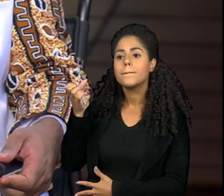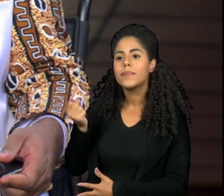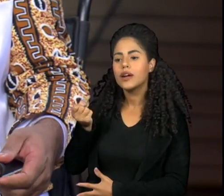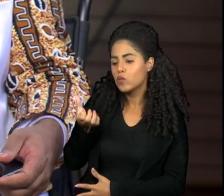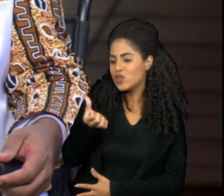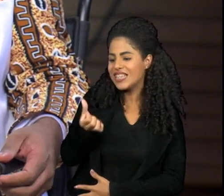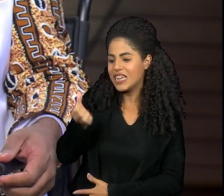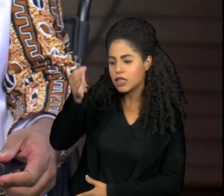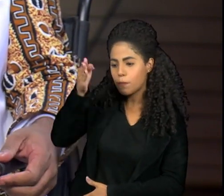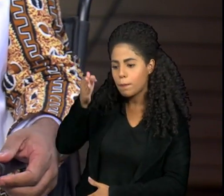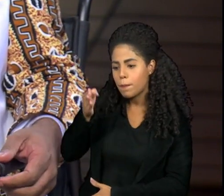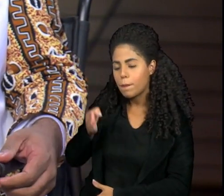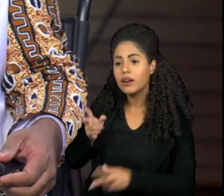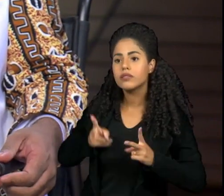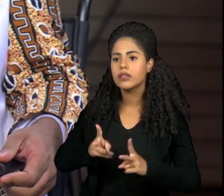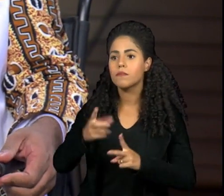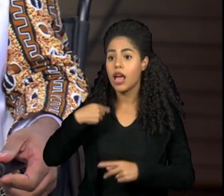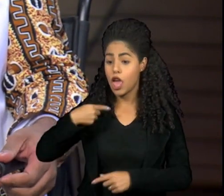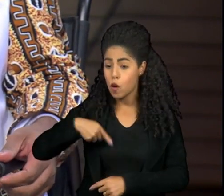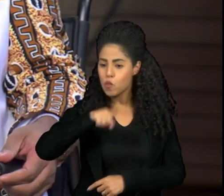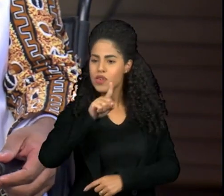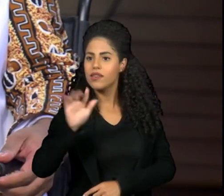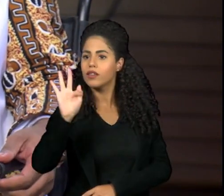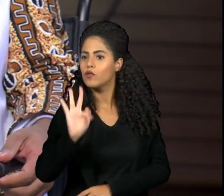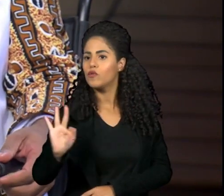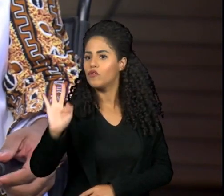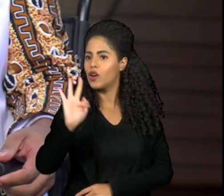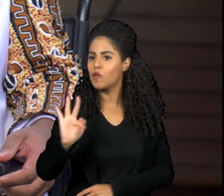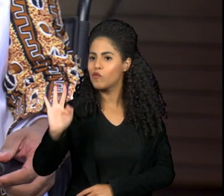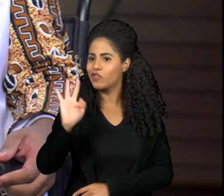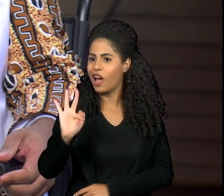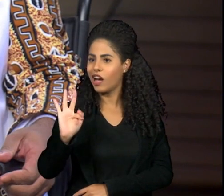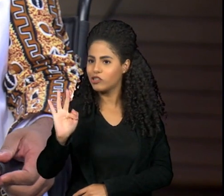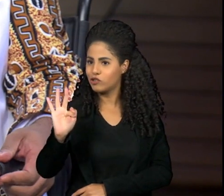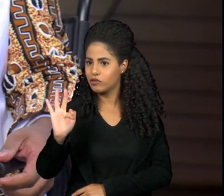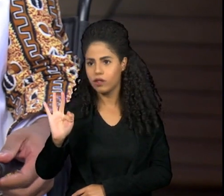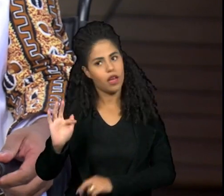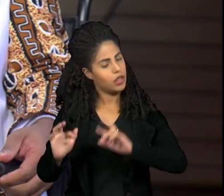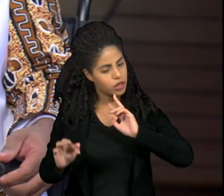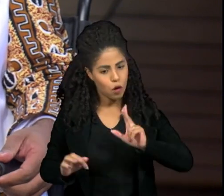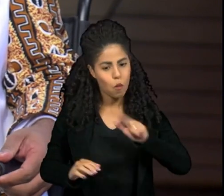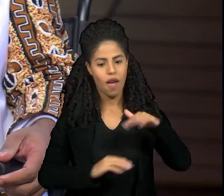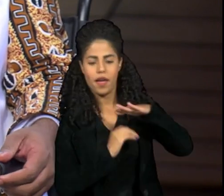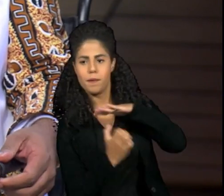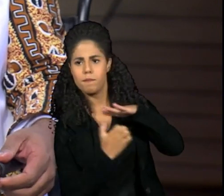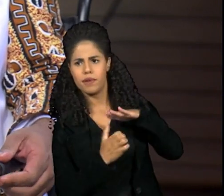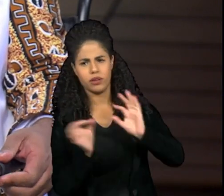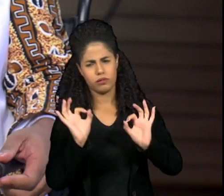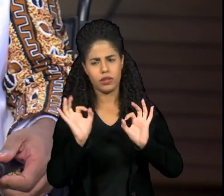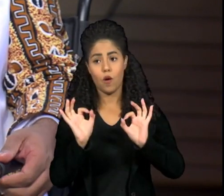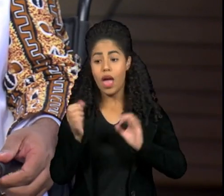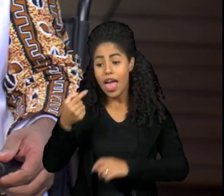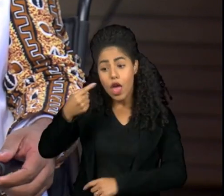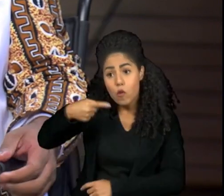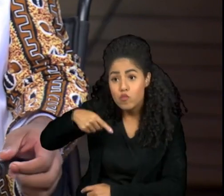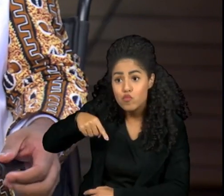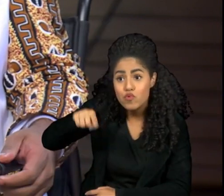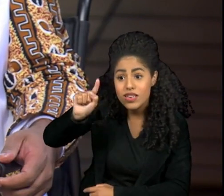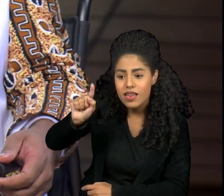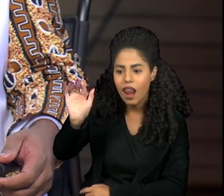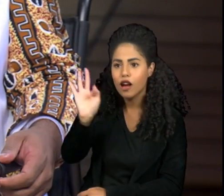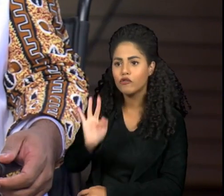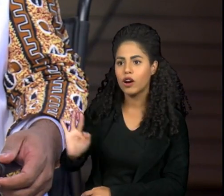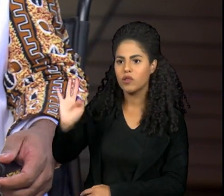branco numa universidade, veja bem, não é no setor corporativo, não é numa universidade. Eu